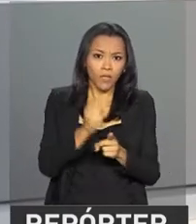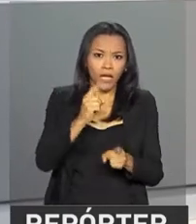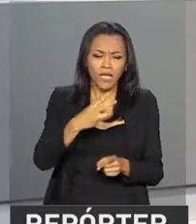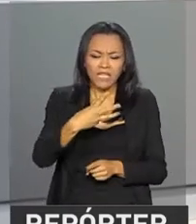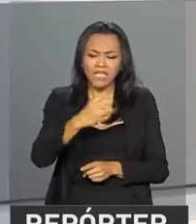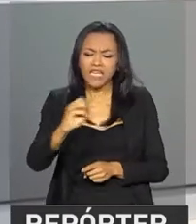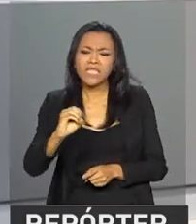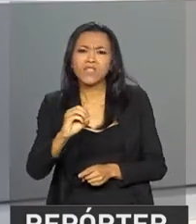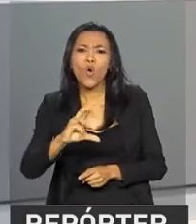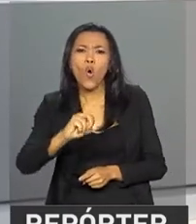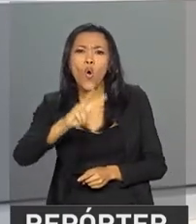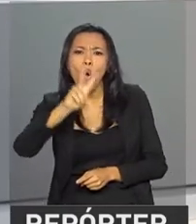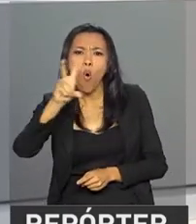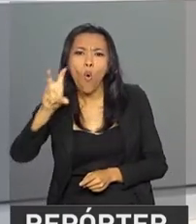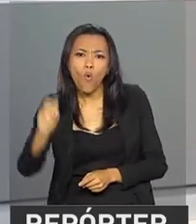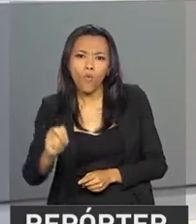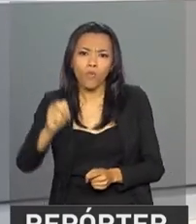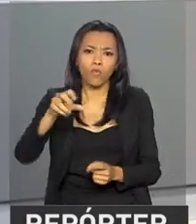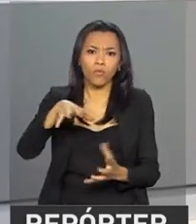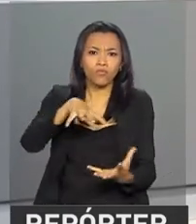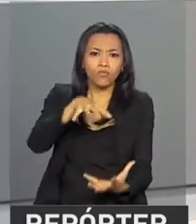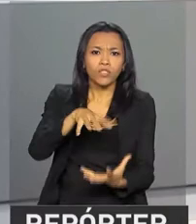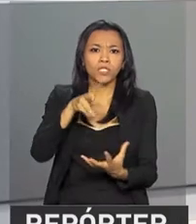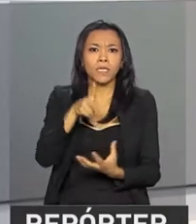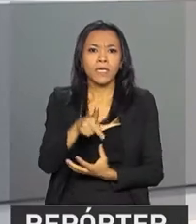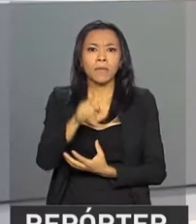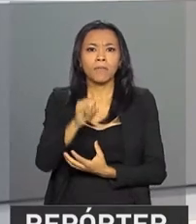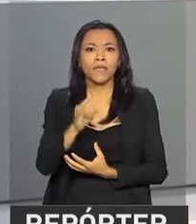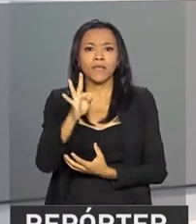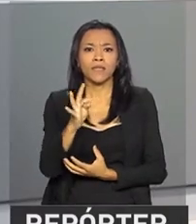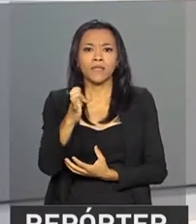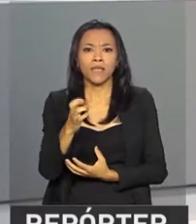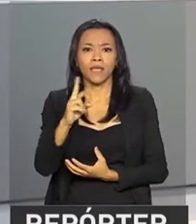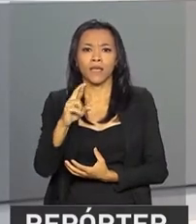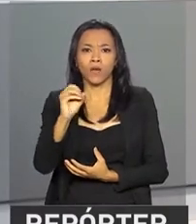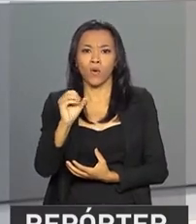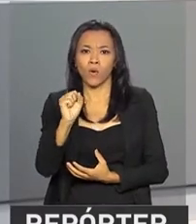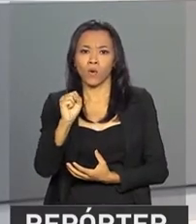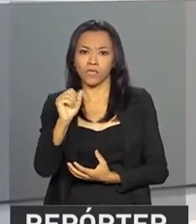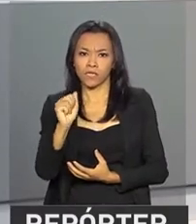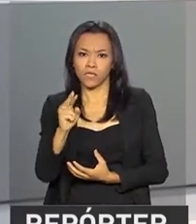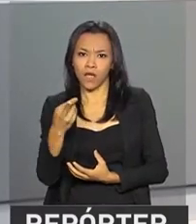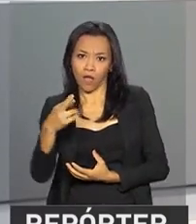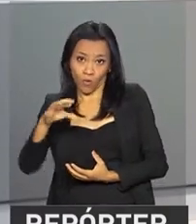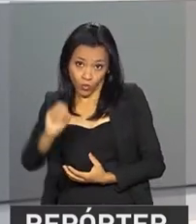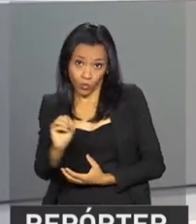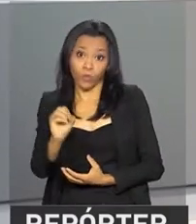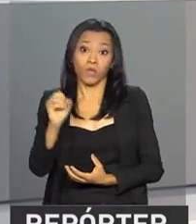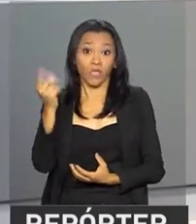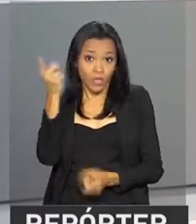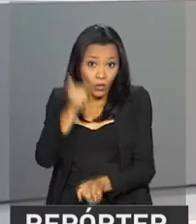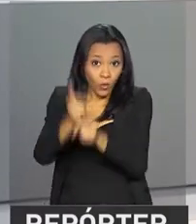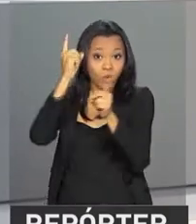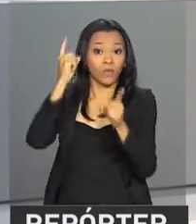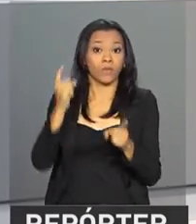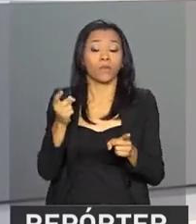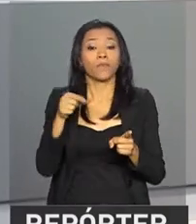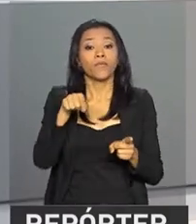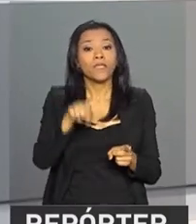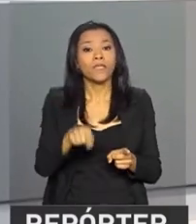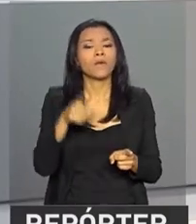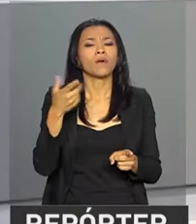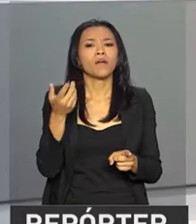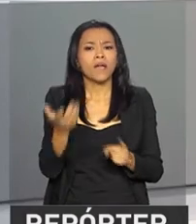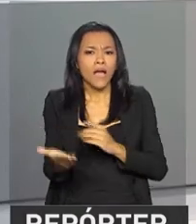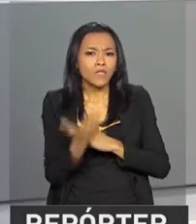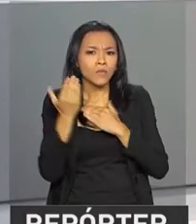de pterossauros no noroeste da china é a maior concentração de ovos de vertebrados extintos conhecidos até então entre